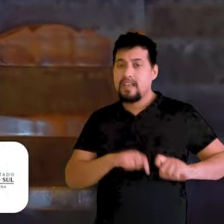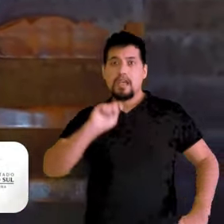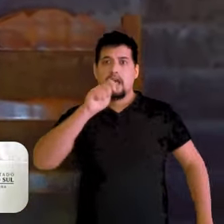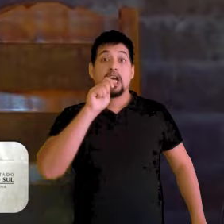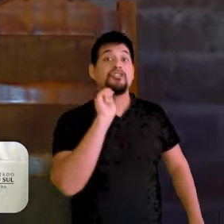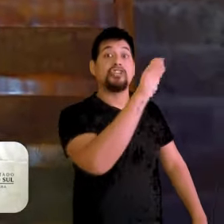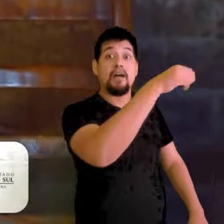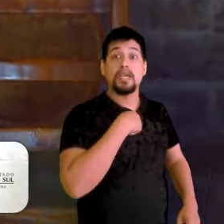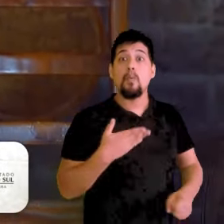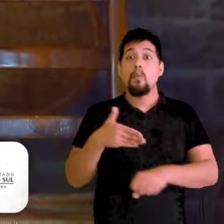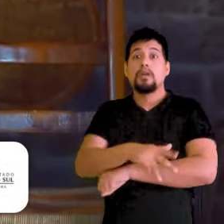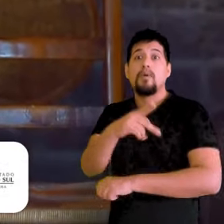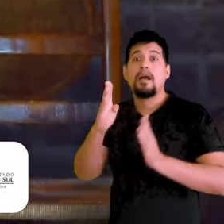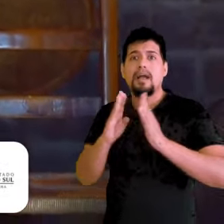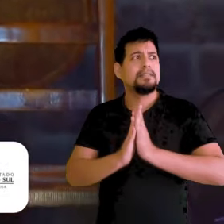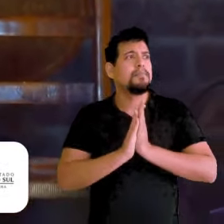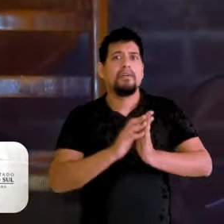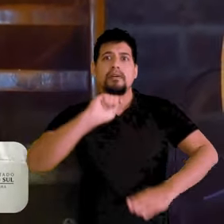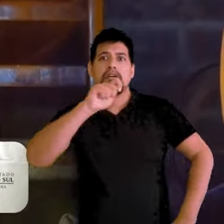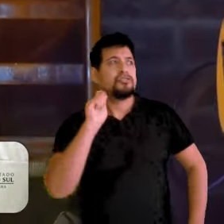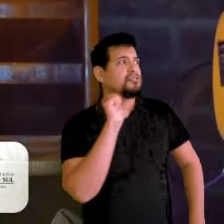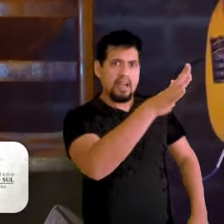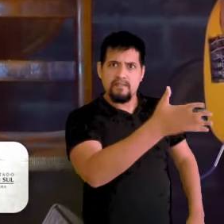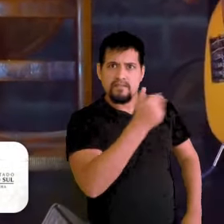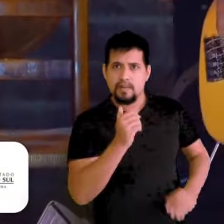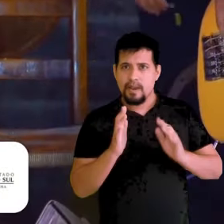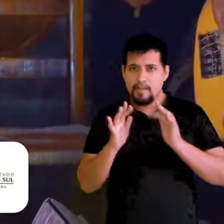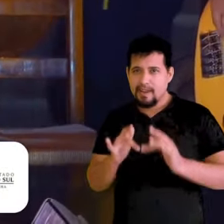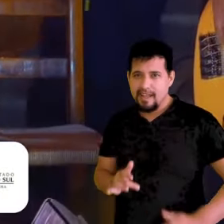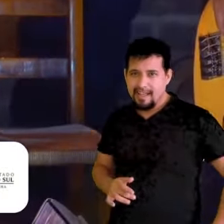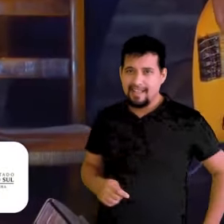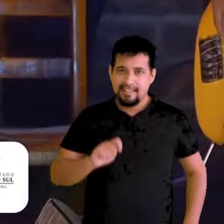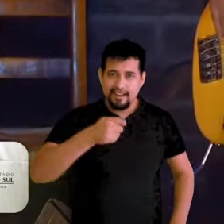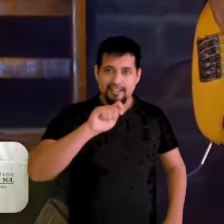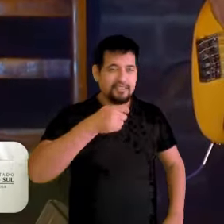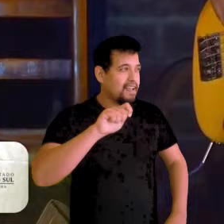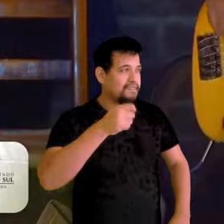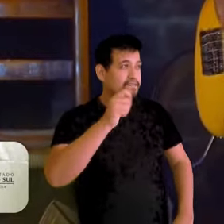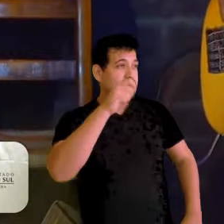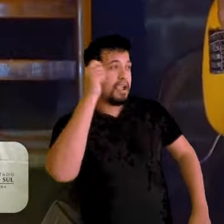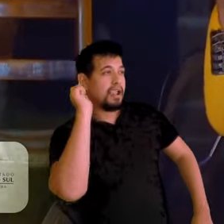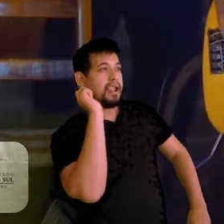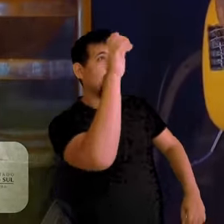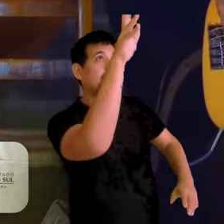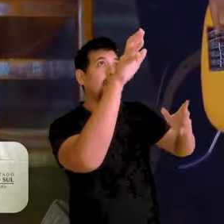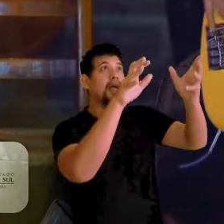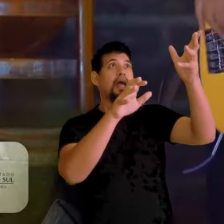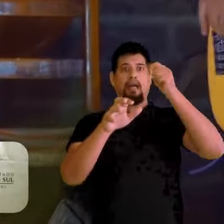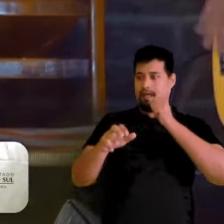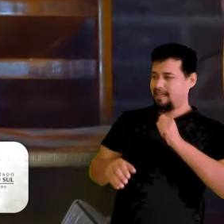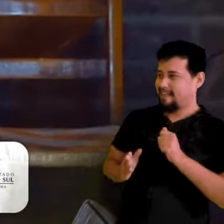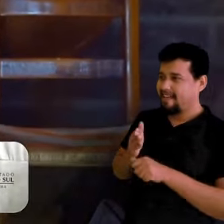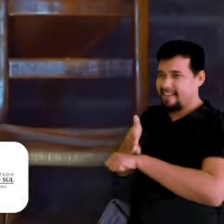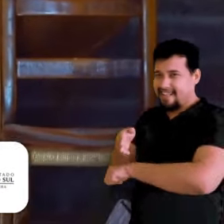mim. Atira a chave da sacada, deixa eu entrar. Atira a chave da sacada, vamos namorar. Tira a chave da sacada, guria, tira